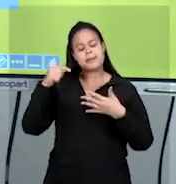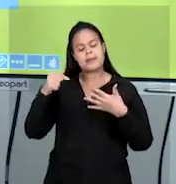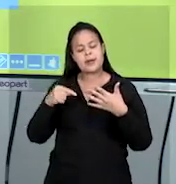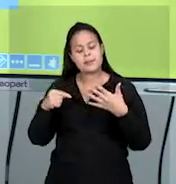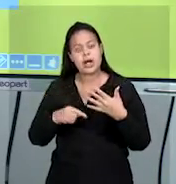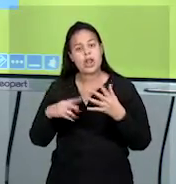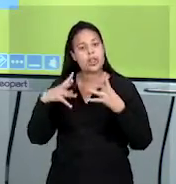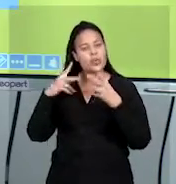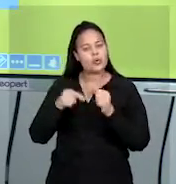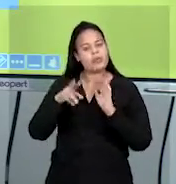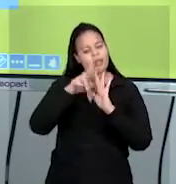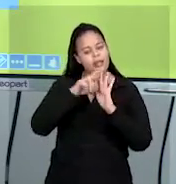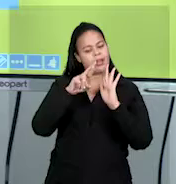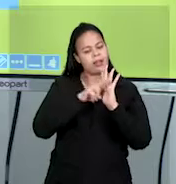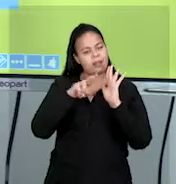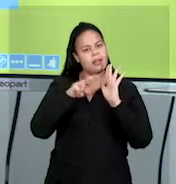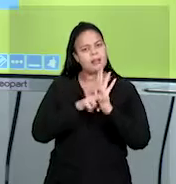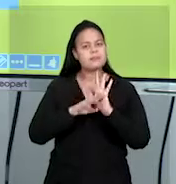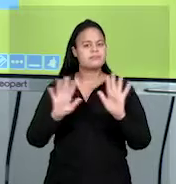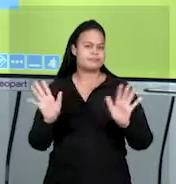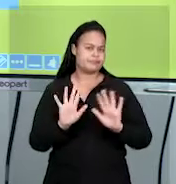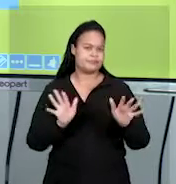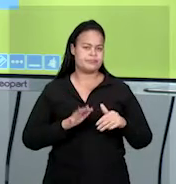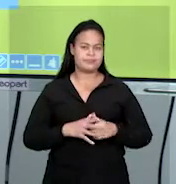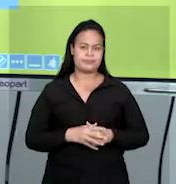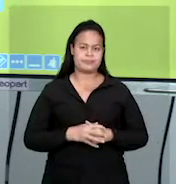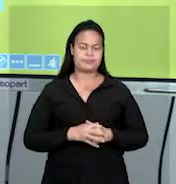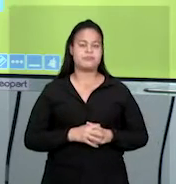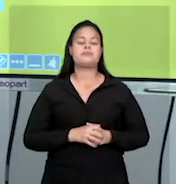ser todas exatamente da mesma forma.